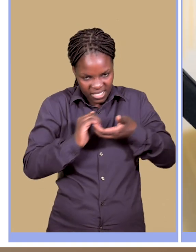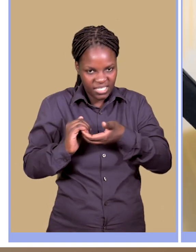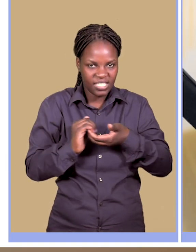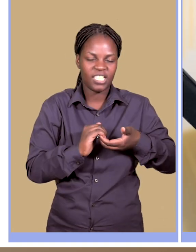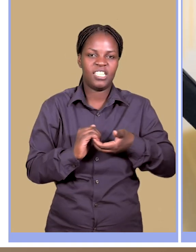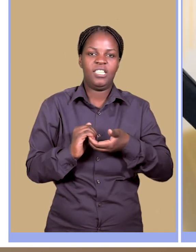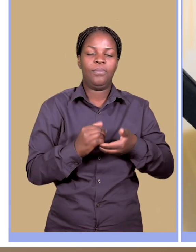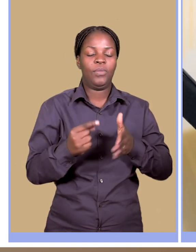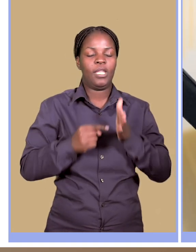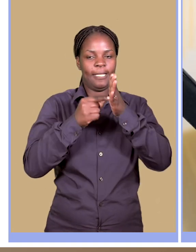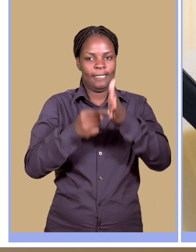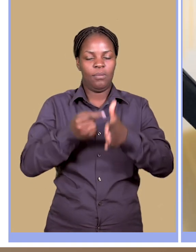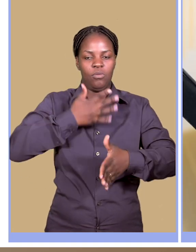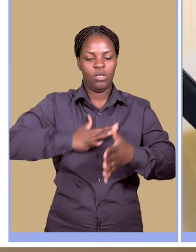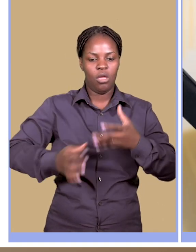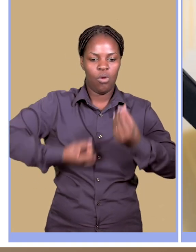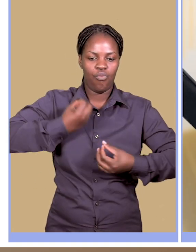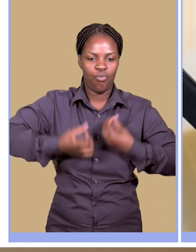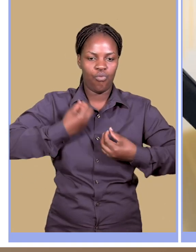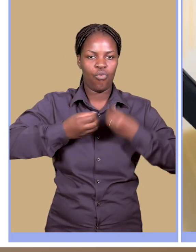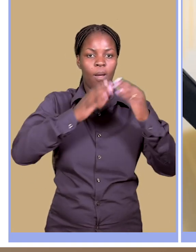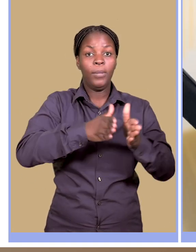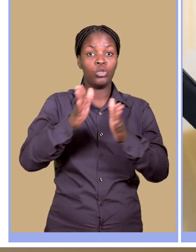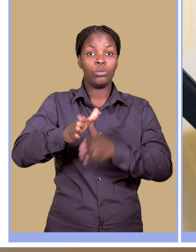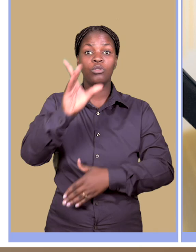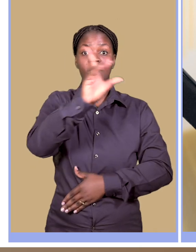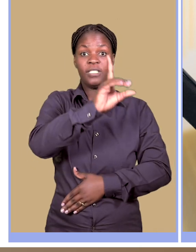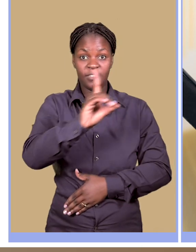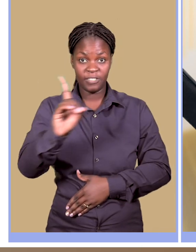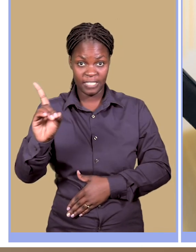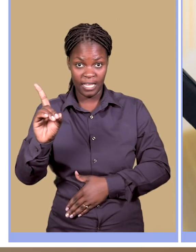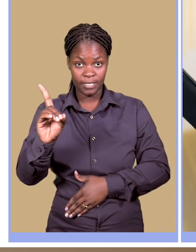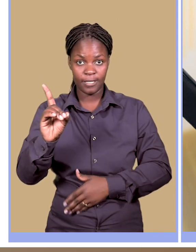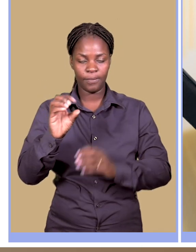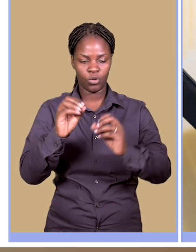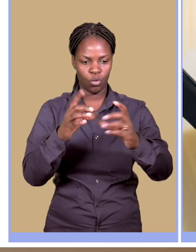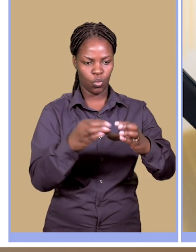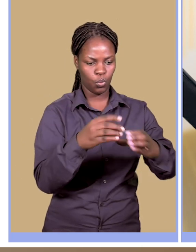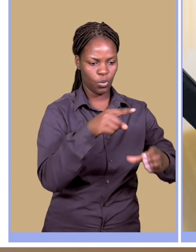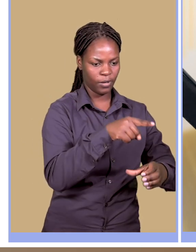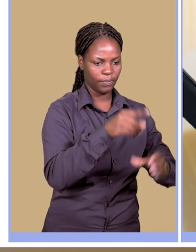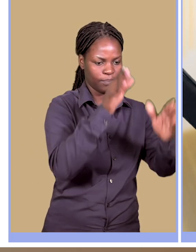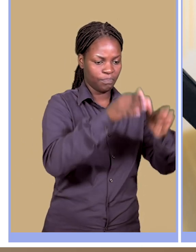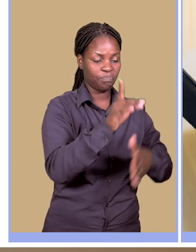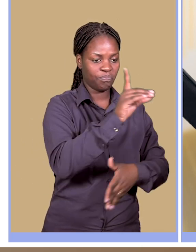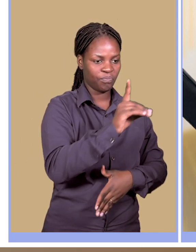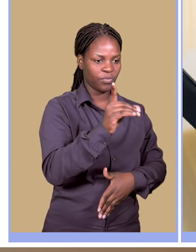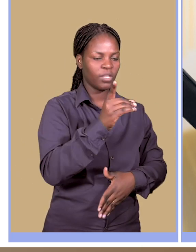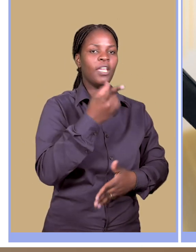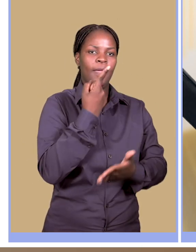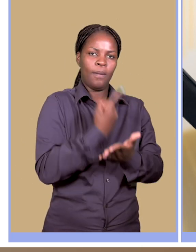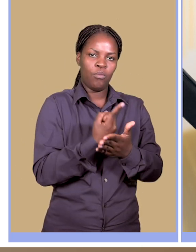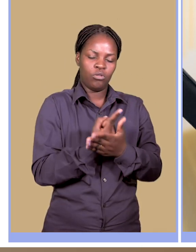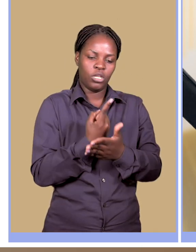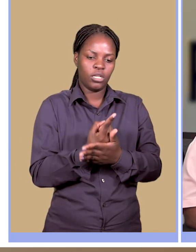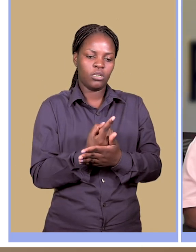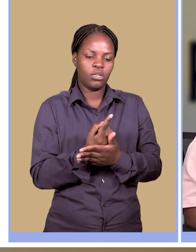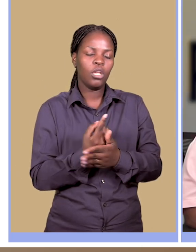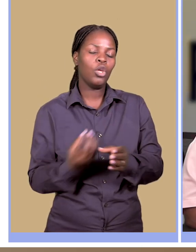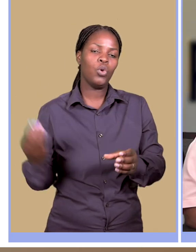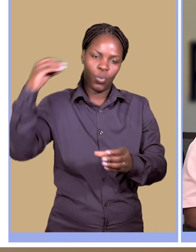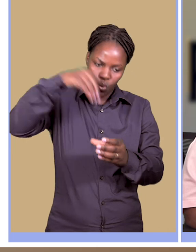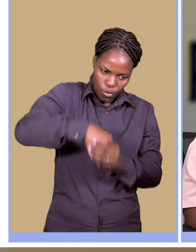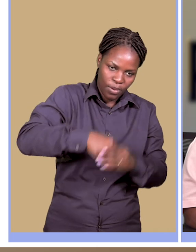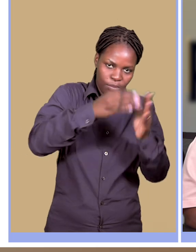deve servir. E nós, olhando para, mais concretamente as pessoas com deficiência, vem o princípio da participação significativa. Nada para nós,